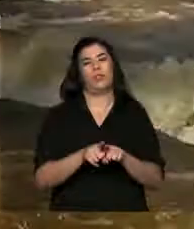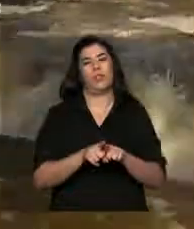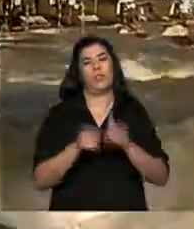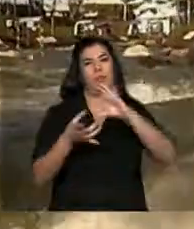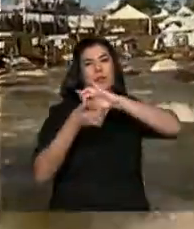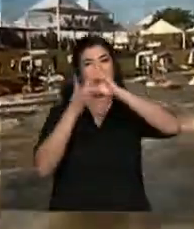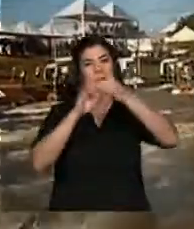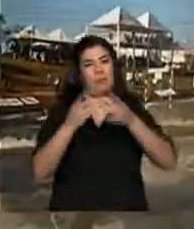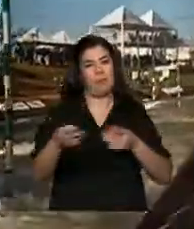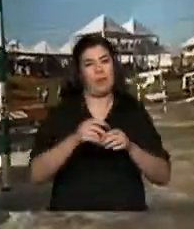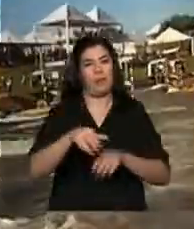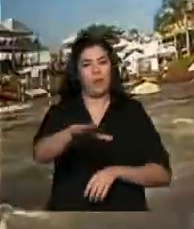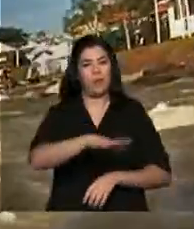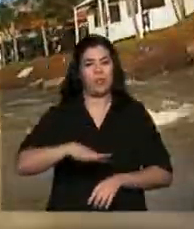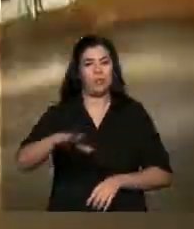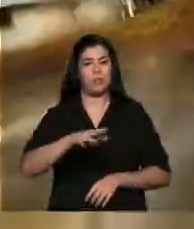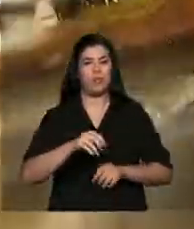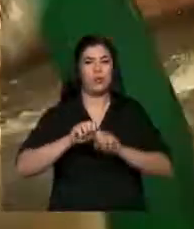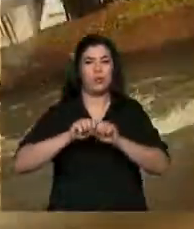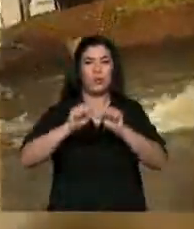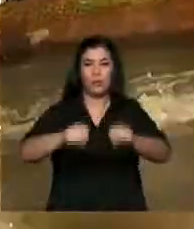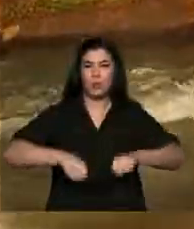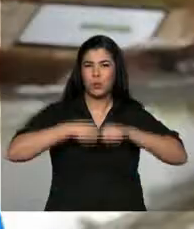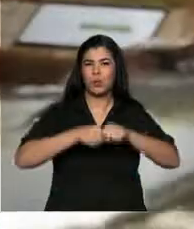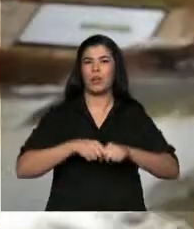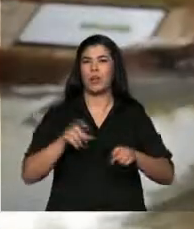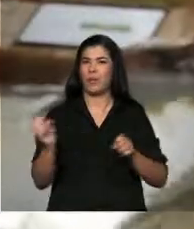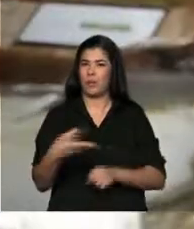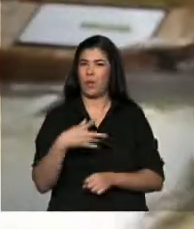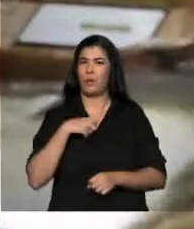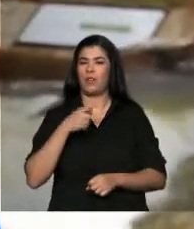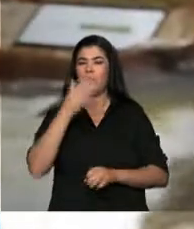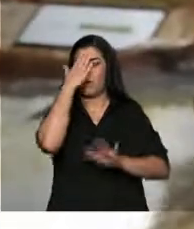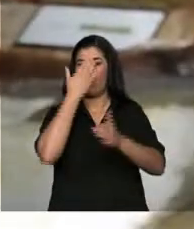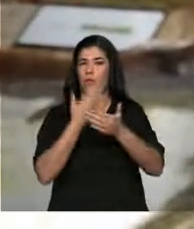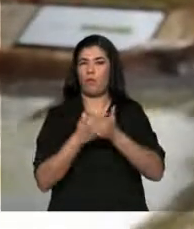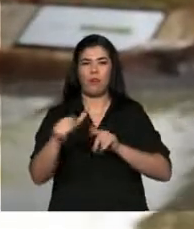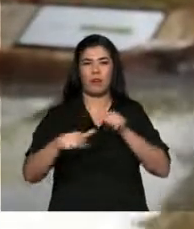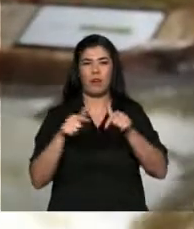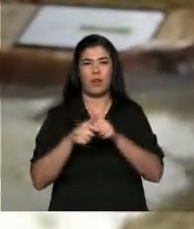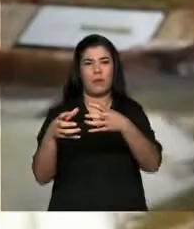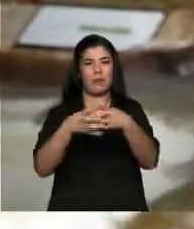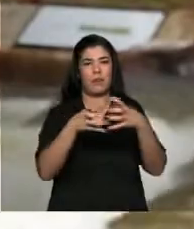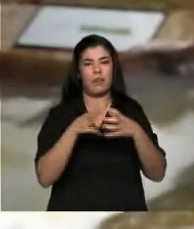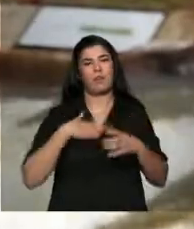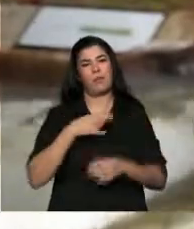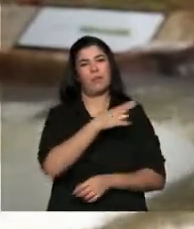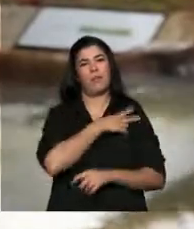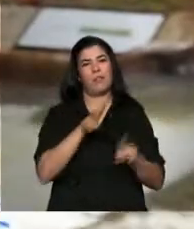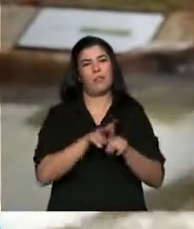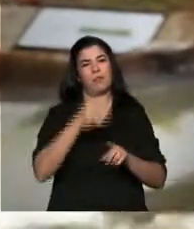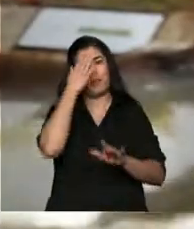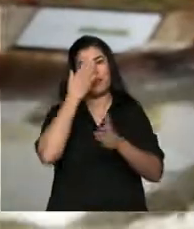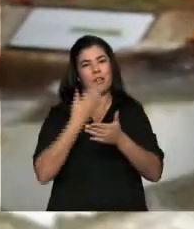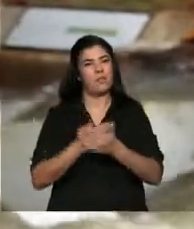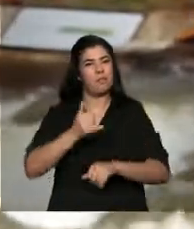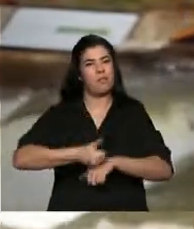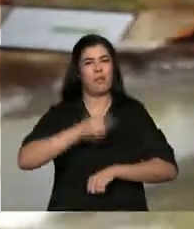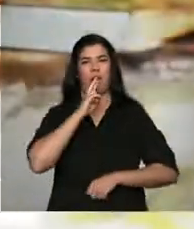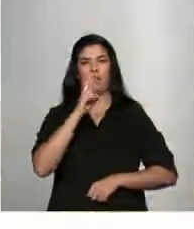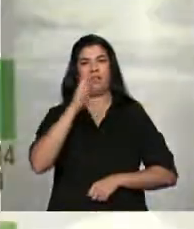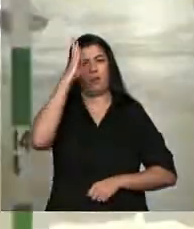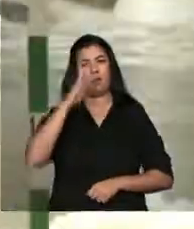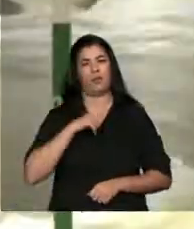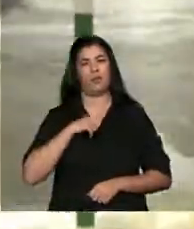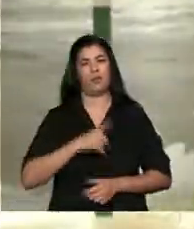pista nova. E eu confio no trabalho do meu técnico, no trabalho de toda a equipe brasileira. Eu tenho certeza que vai ser um dos melhores resultados para o